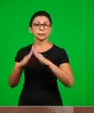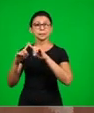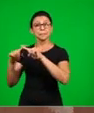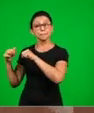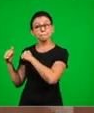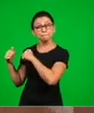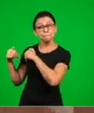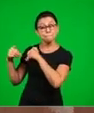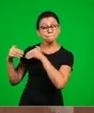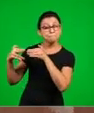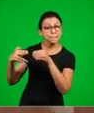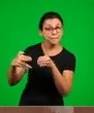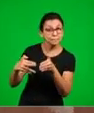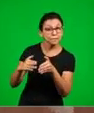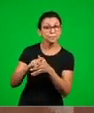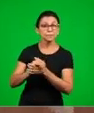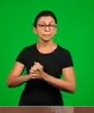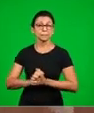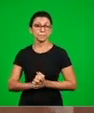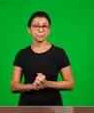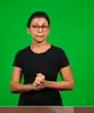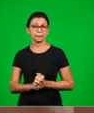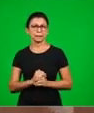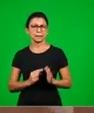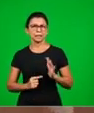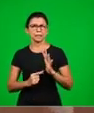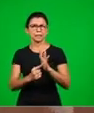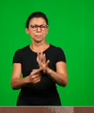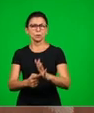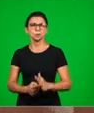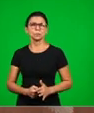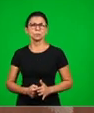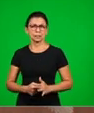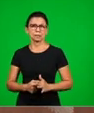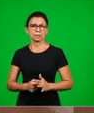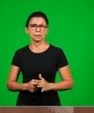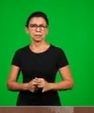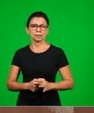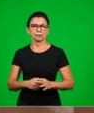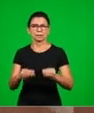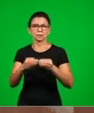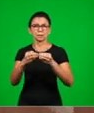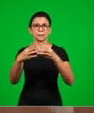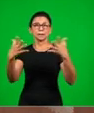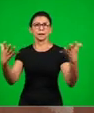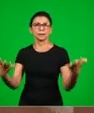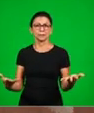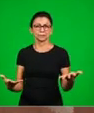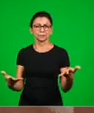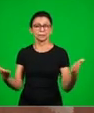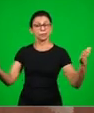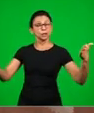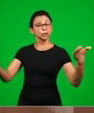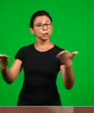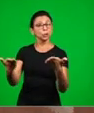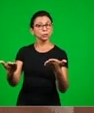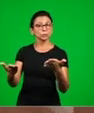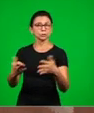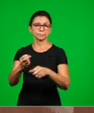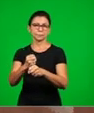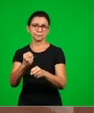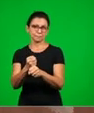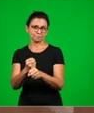Ele retrata aqui os sinais, os prodígios, as maravilhas. E agora, o que nós estamos vivendo? Como obra,